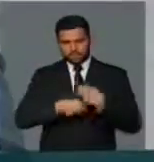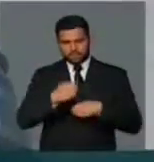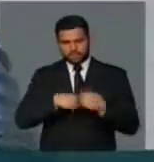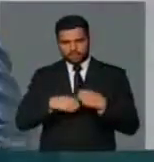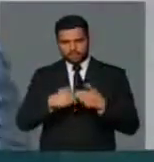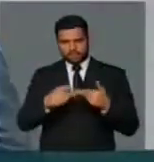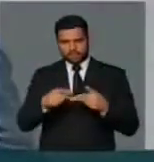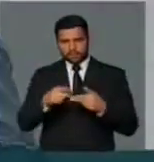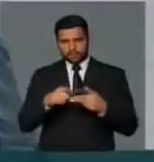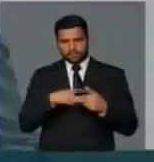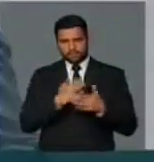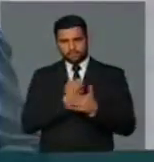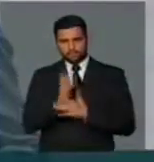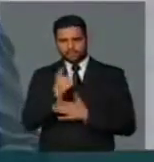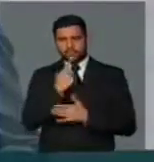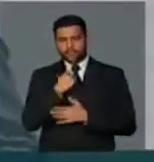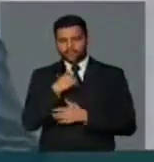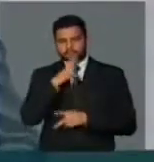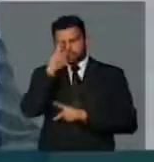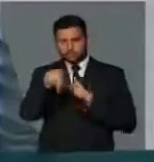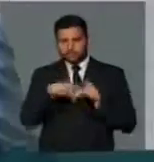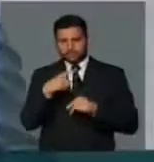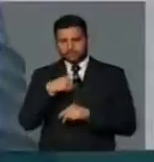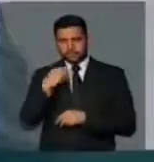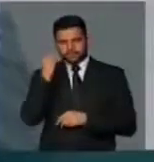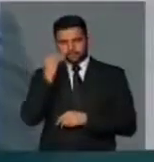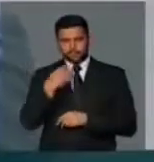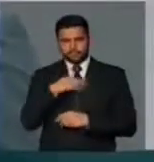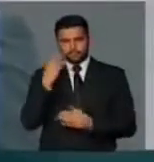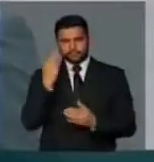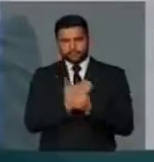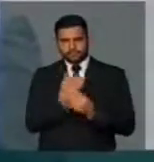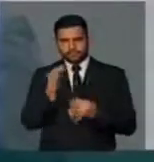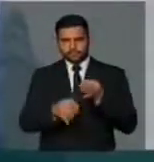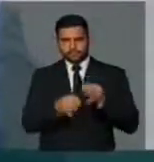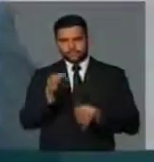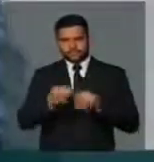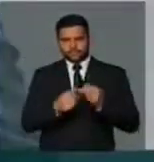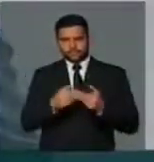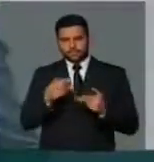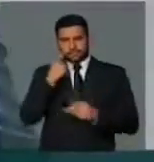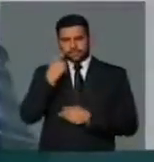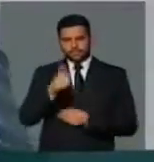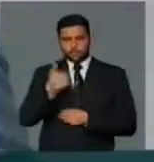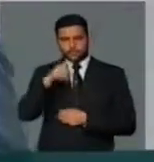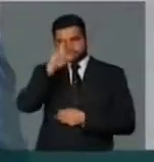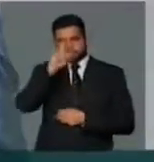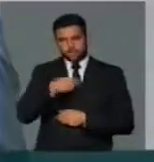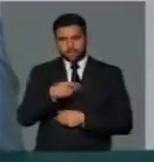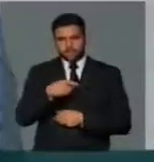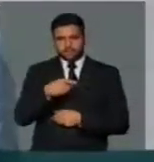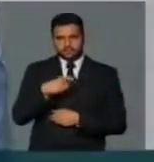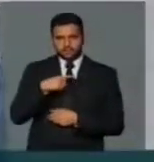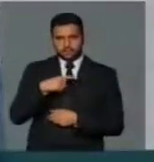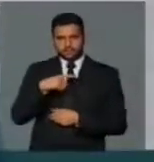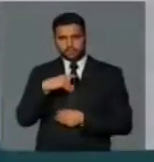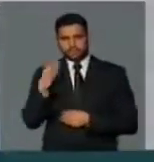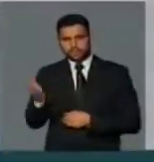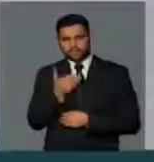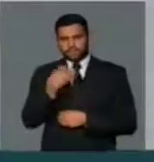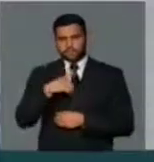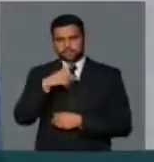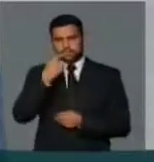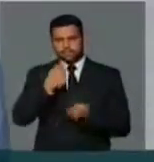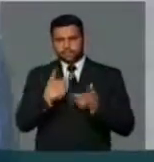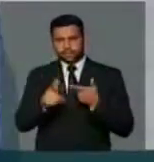econômico que burlou a vontade do povo e está até hoje na justiça para rever esse mandato que foi usurpado do povo pelo